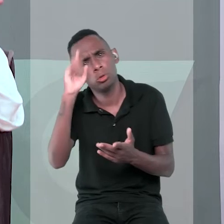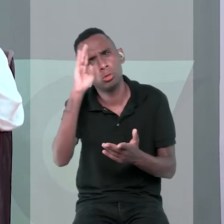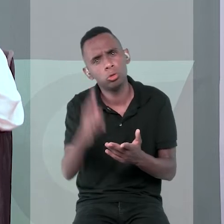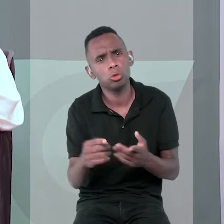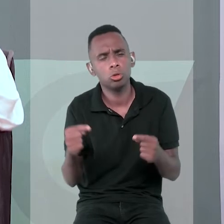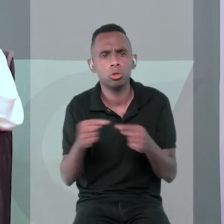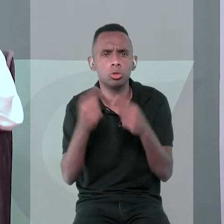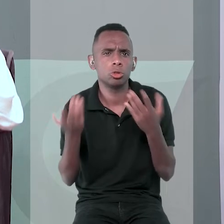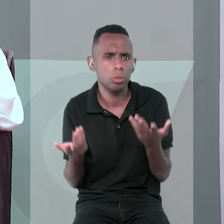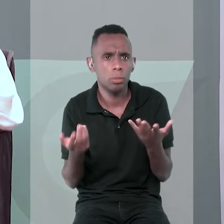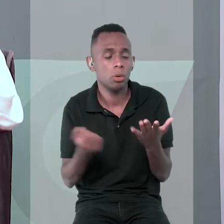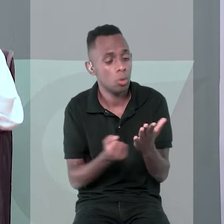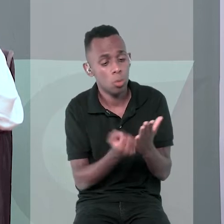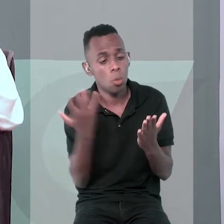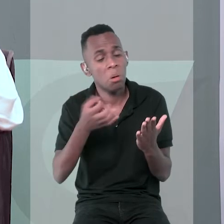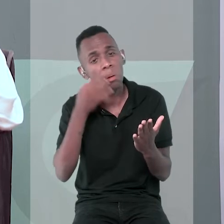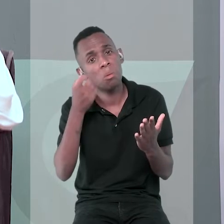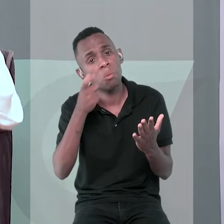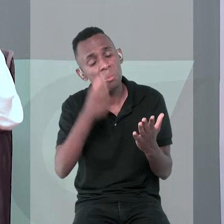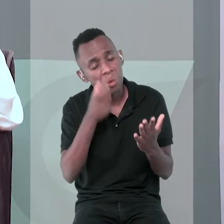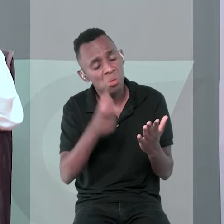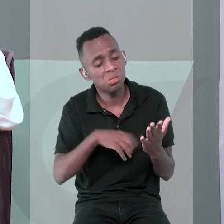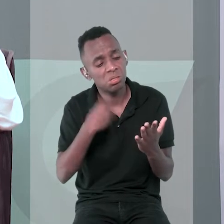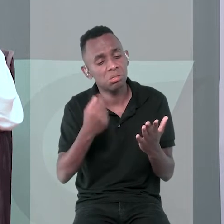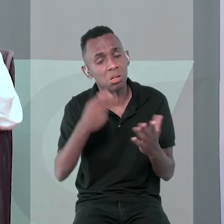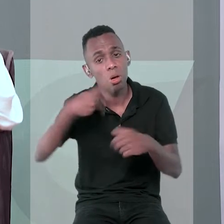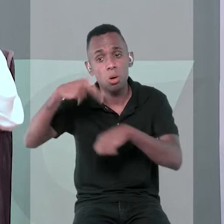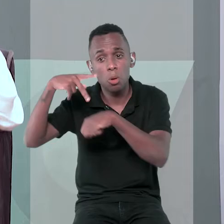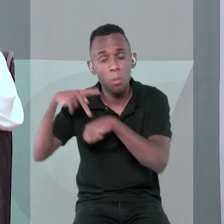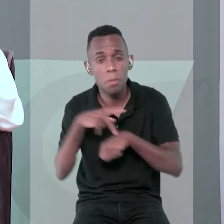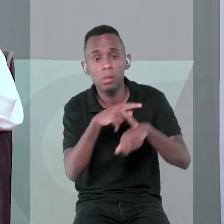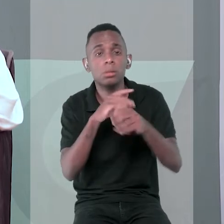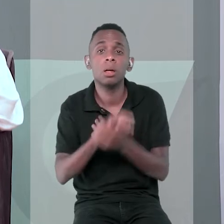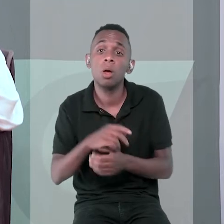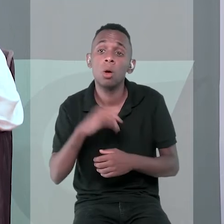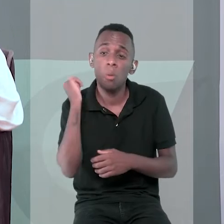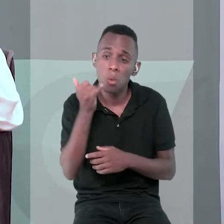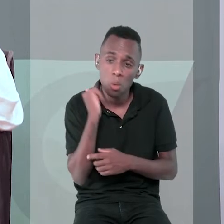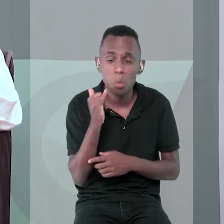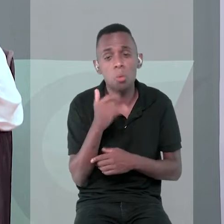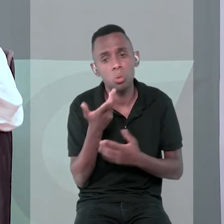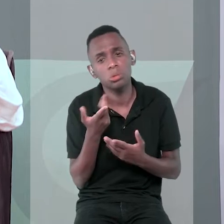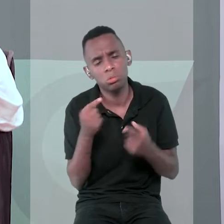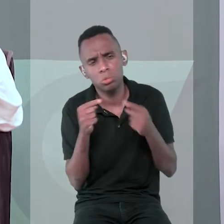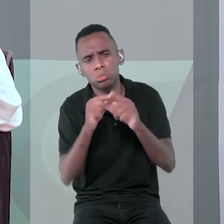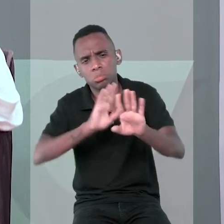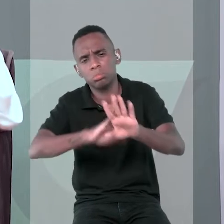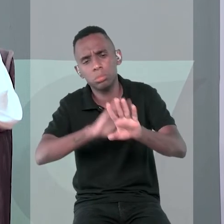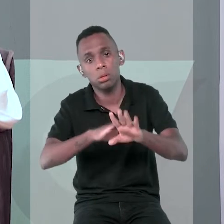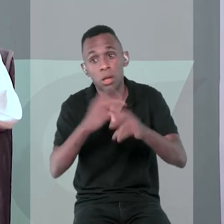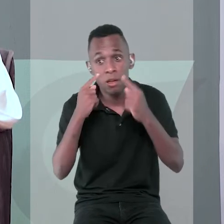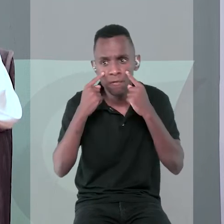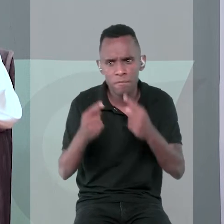tipo exportação, para contar as curiosidades, né, do país. Então, ela conta essa história com um certo exotismo. Ela